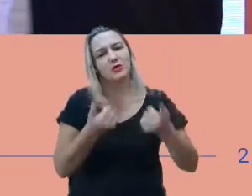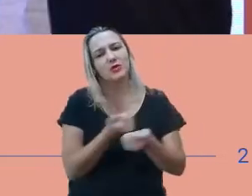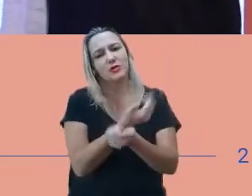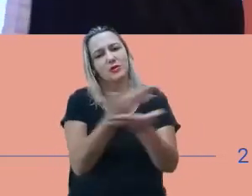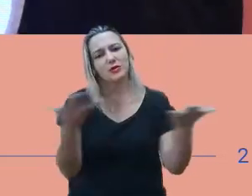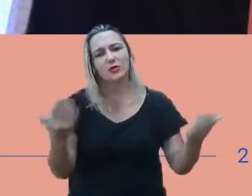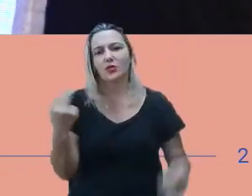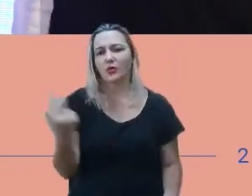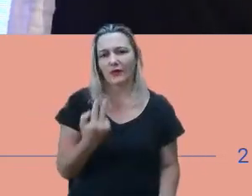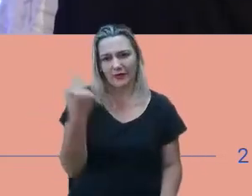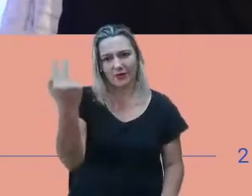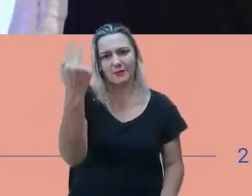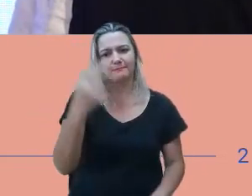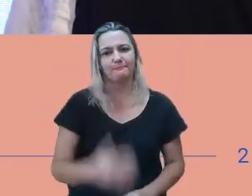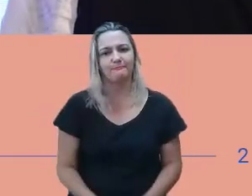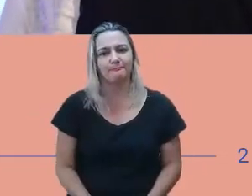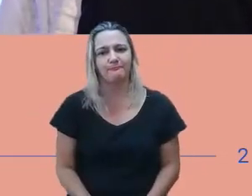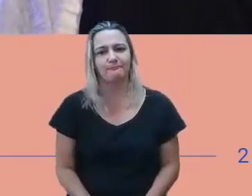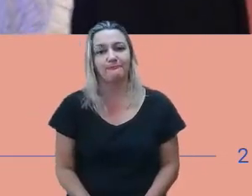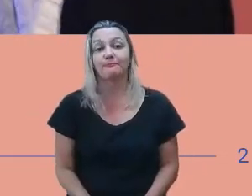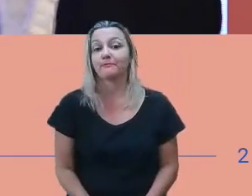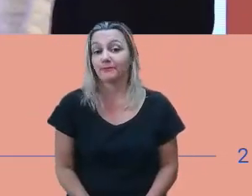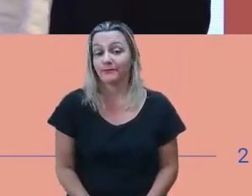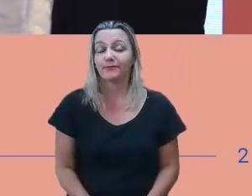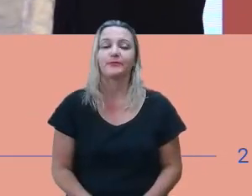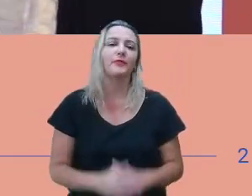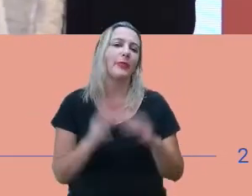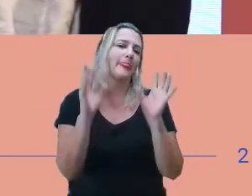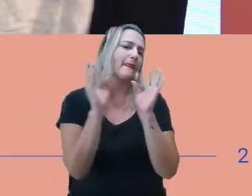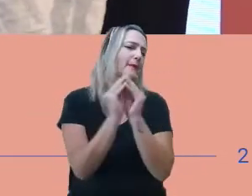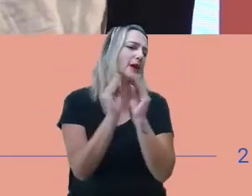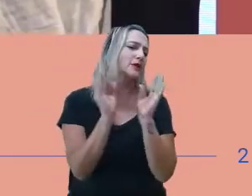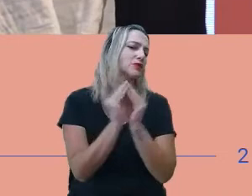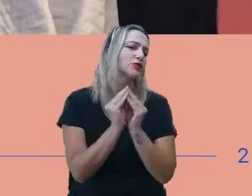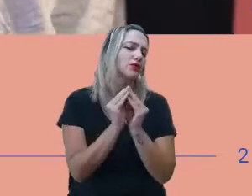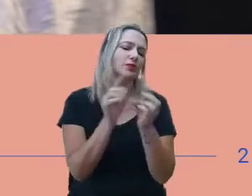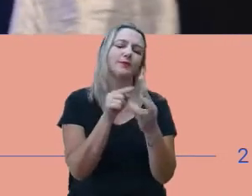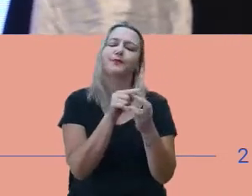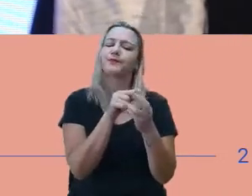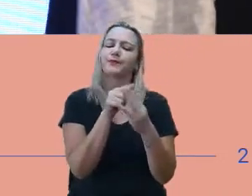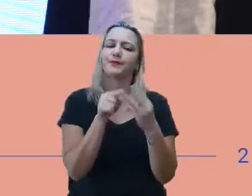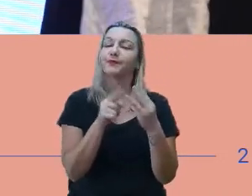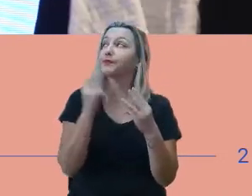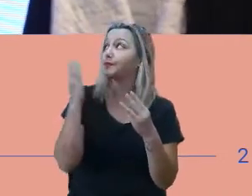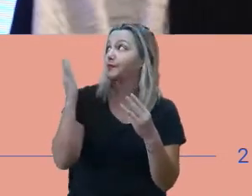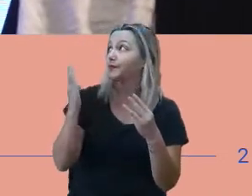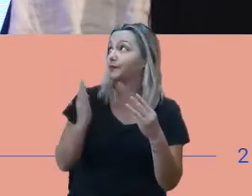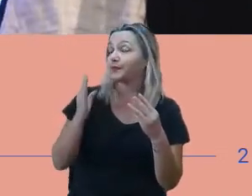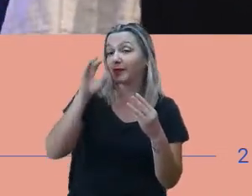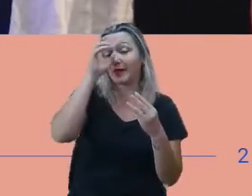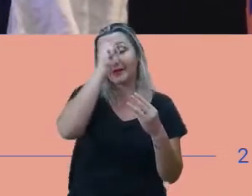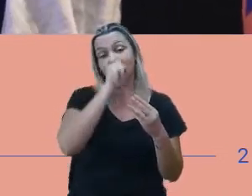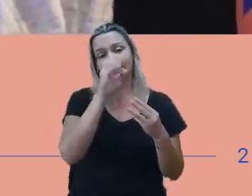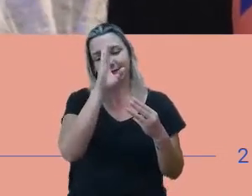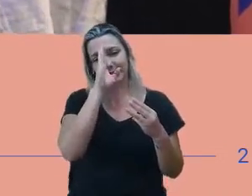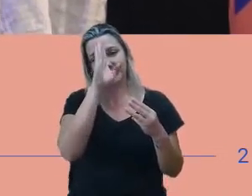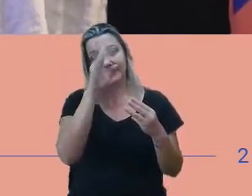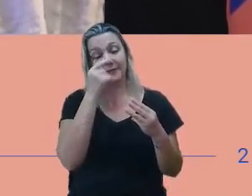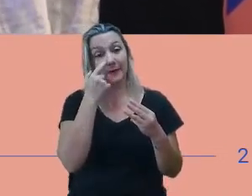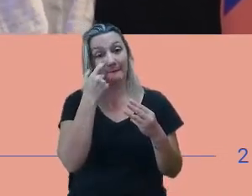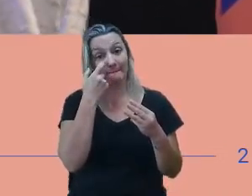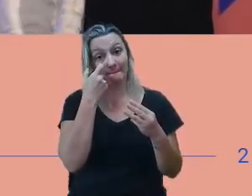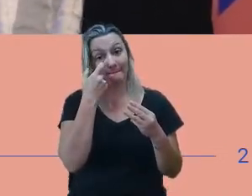valor agregado então para resumir Quais são os três aprendizados chaves que eu queria deixar aqui